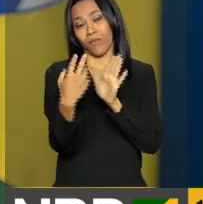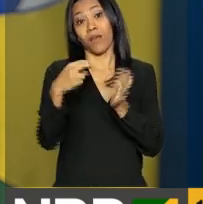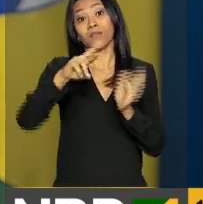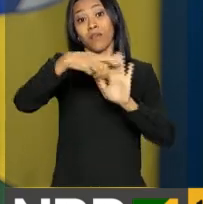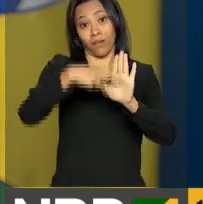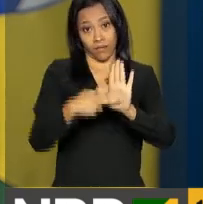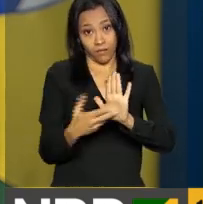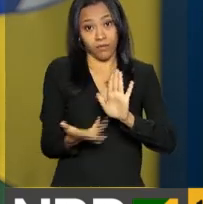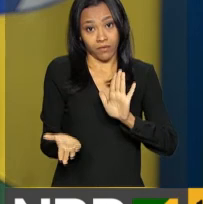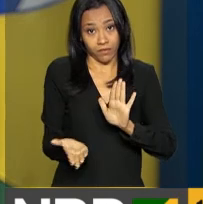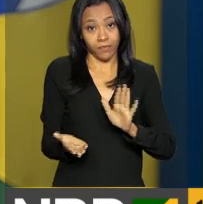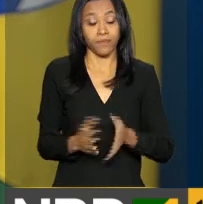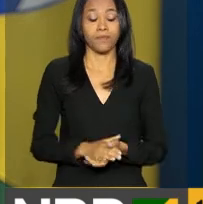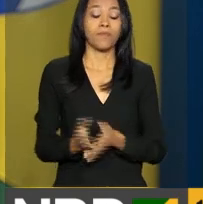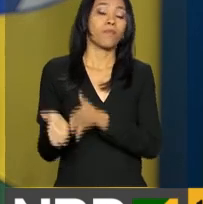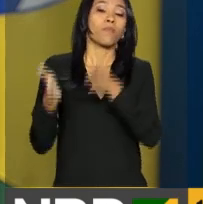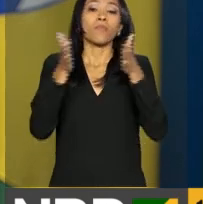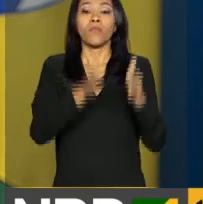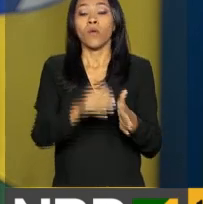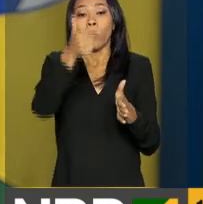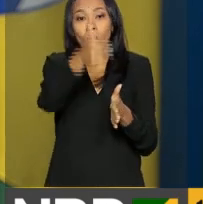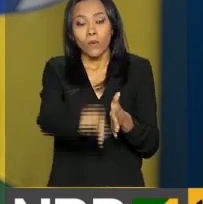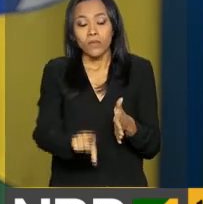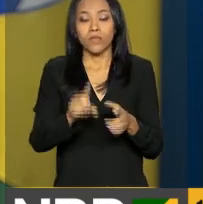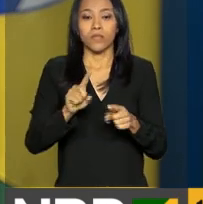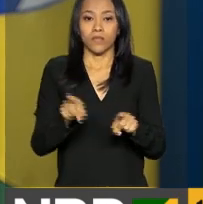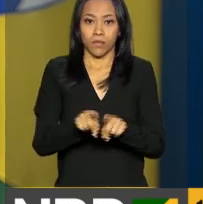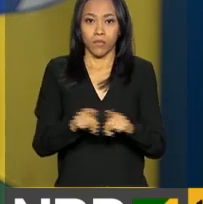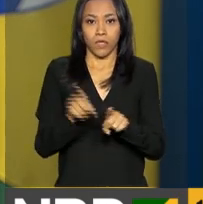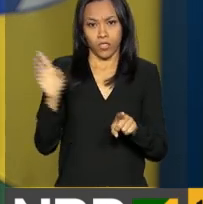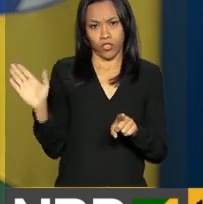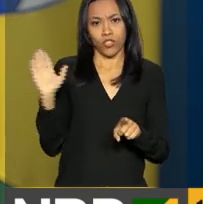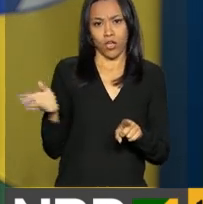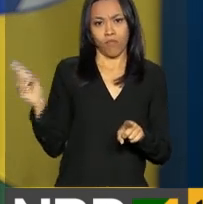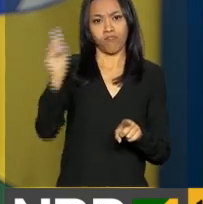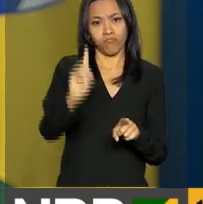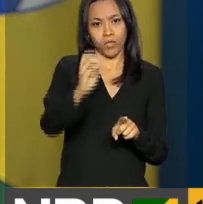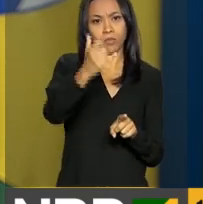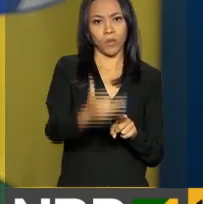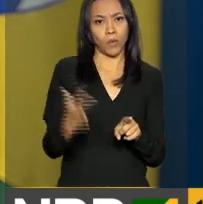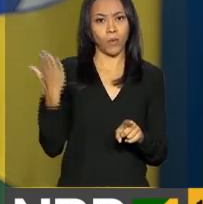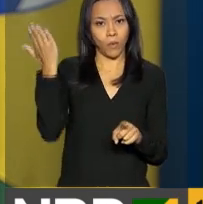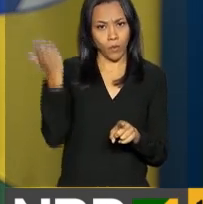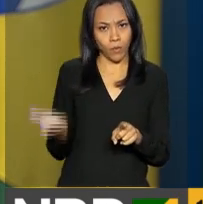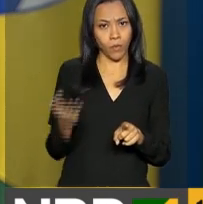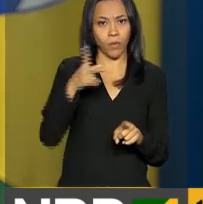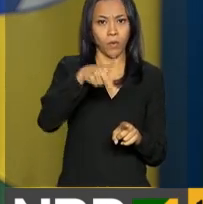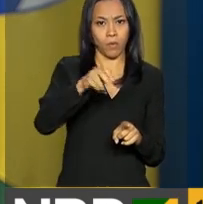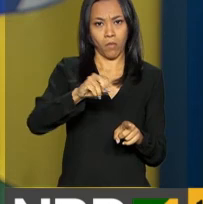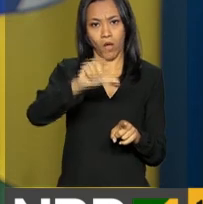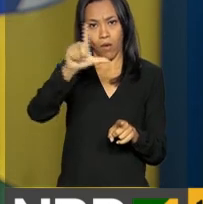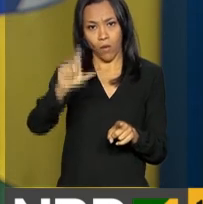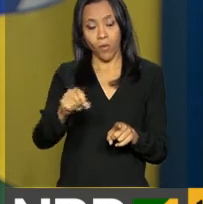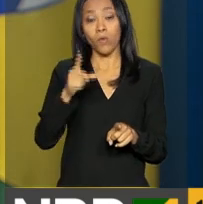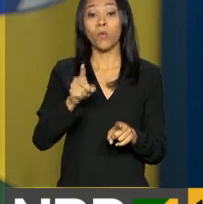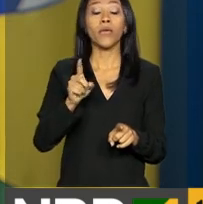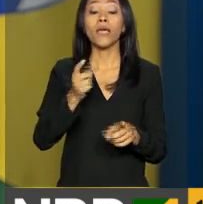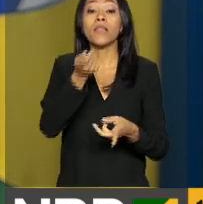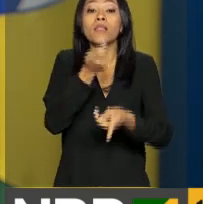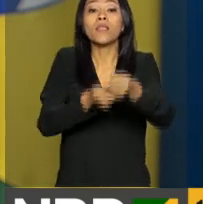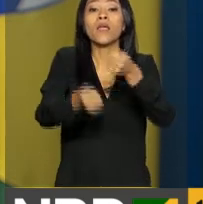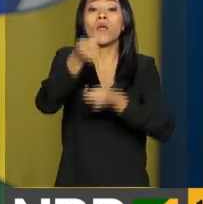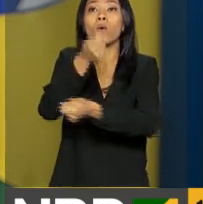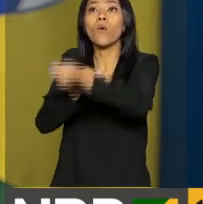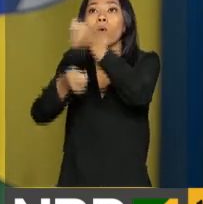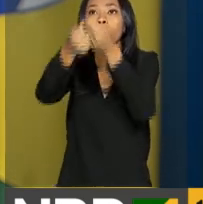realizamos. A repactuação, por exemplo, o Paulo fez menção, a repactuação com a dívida dos estados, vocês